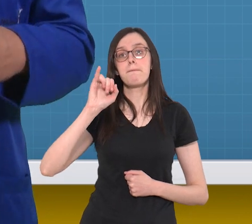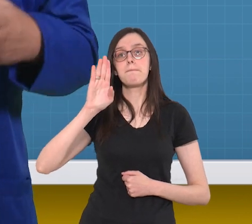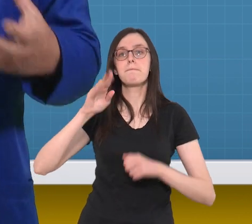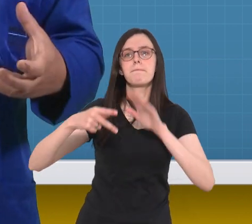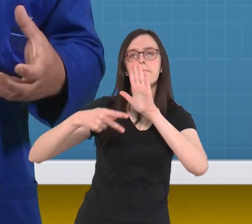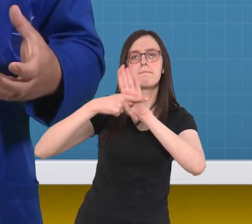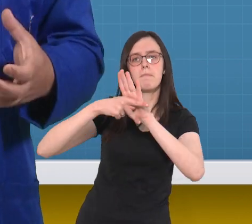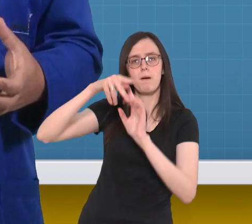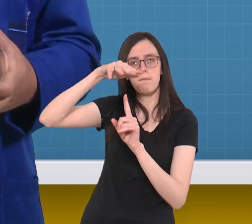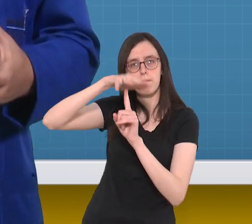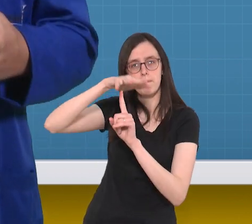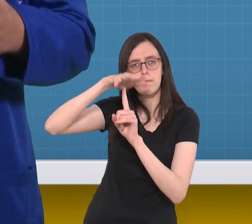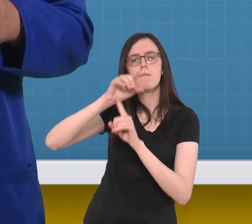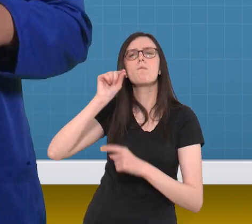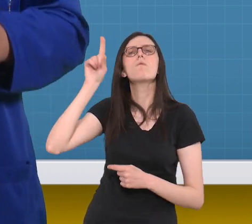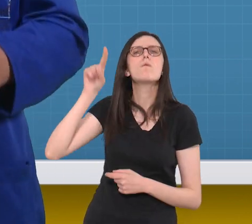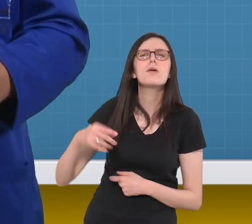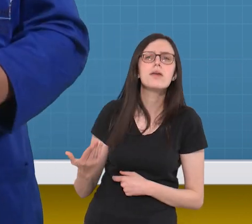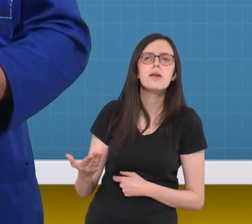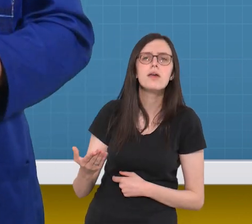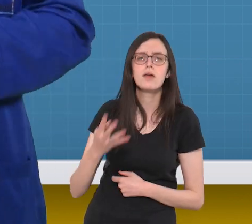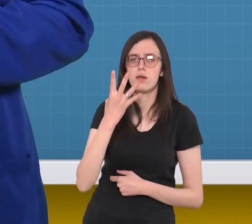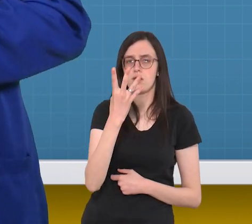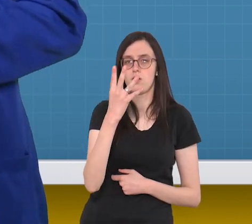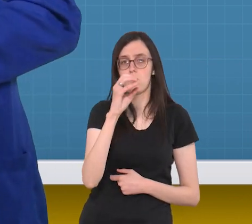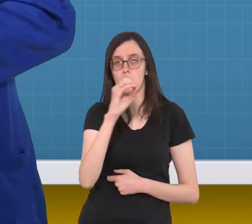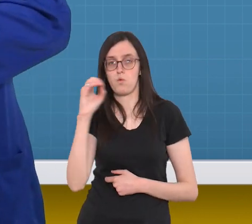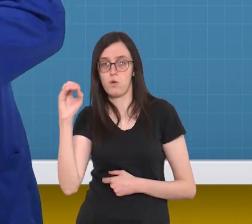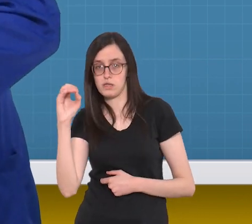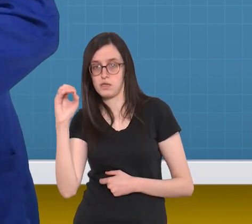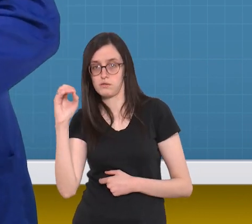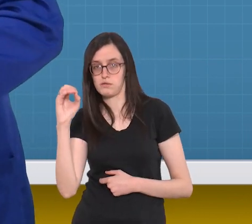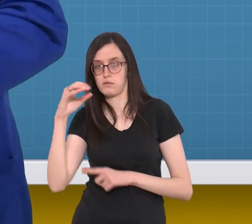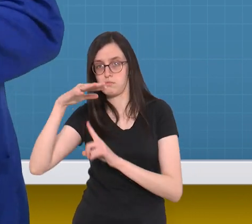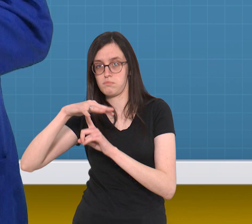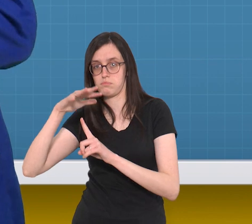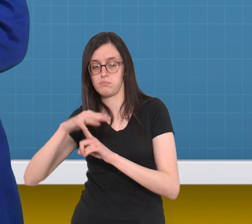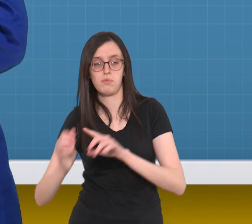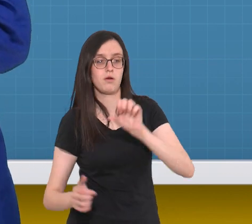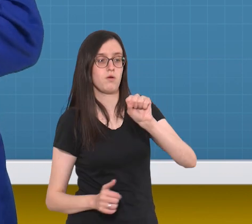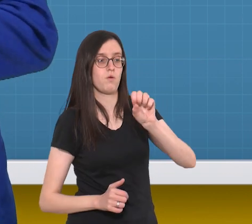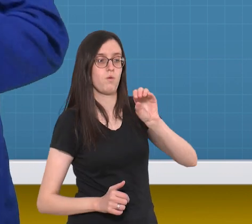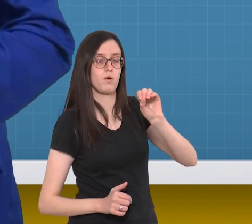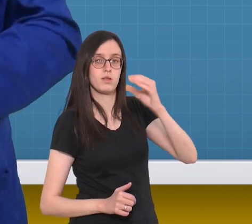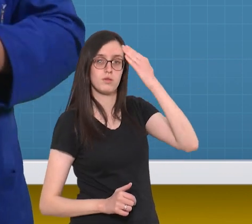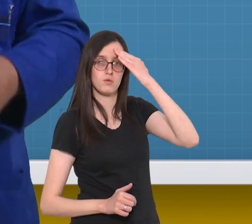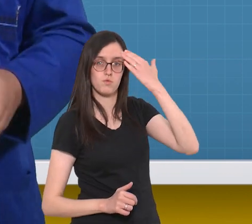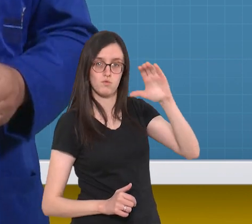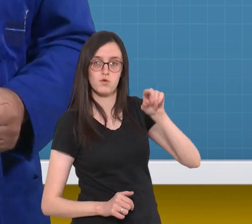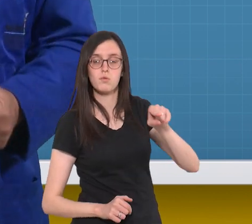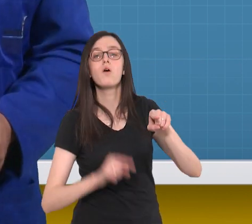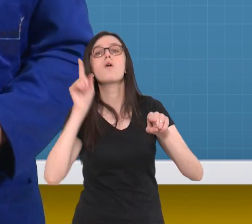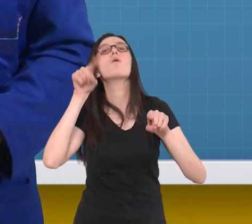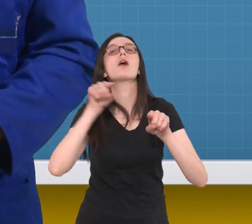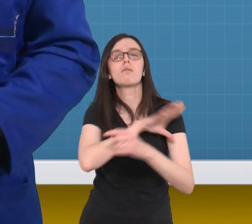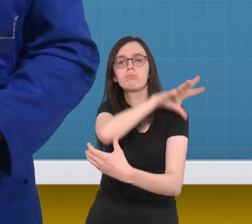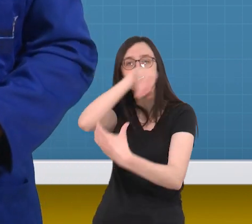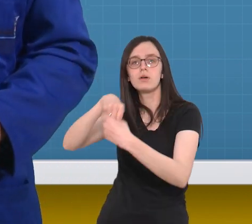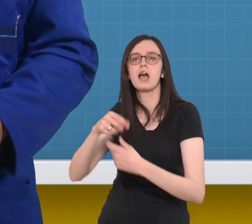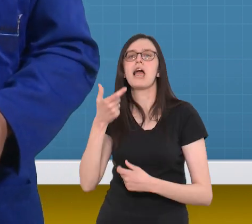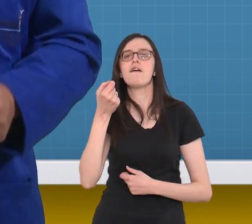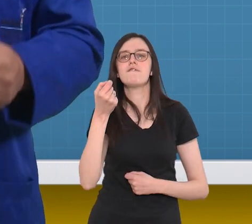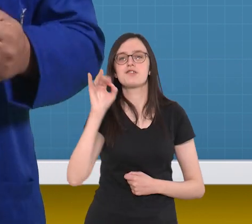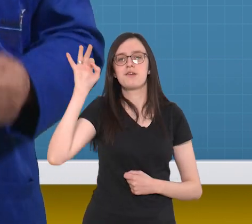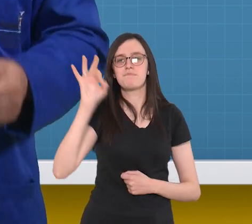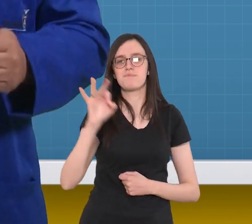do Paraná é de 400, Curitiba com 80, logo Curitiba participa em 20%